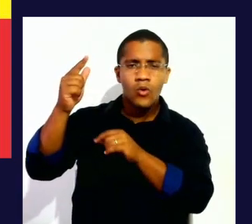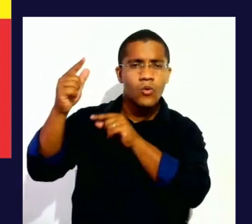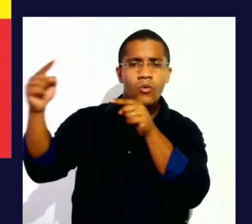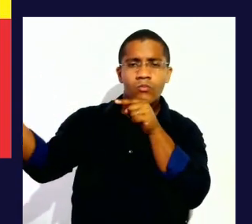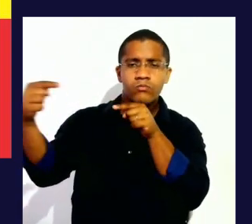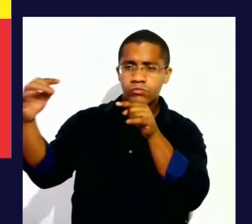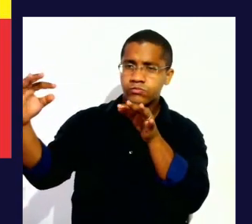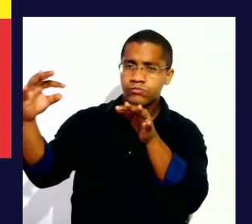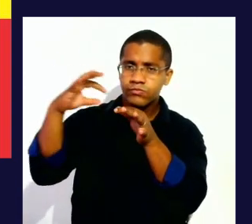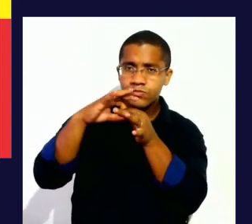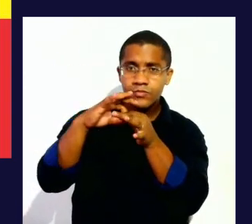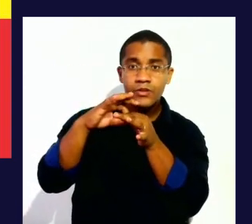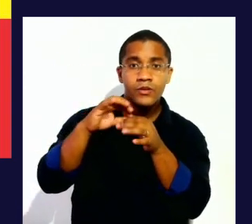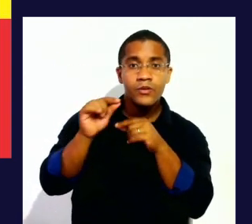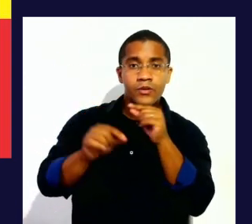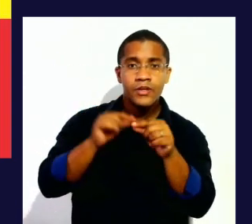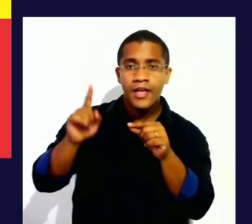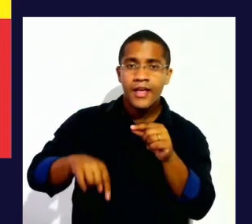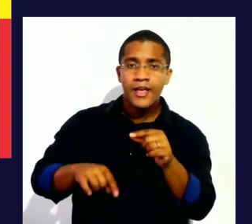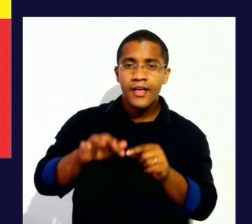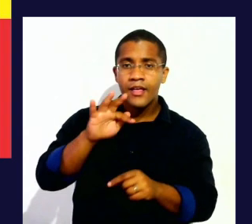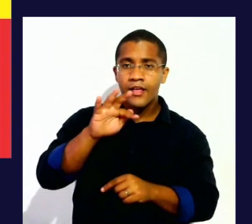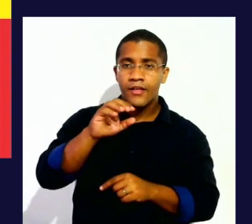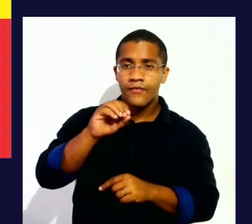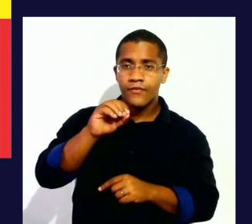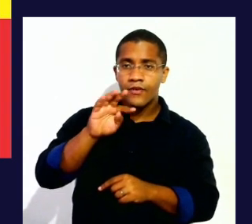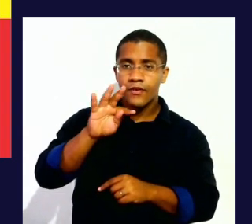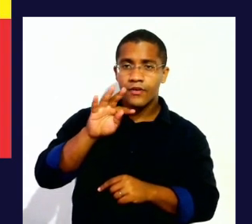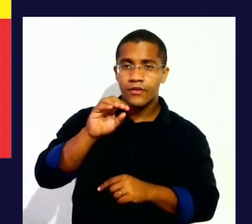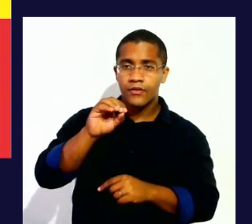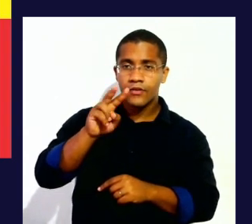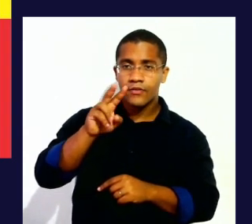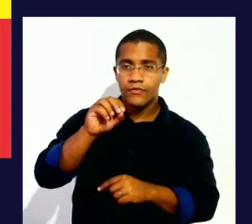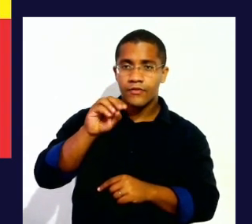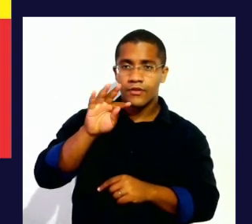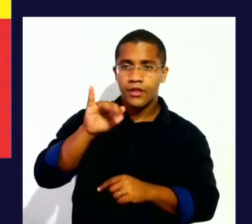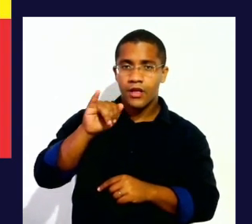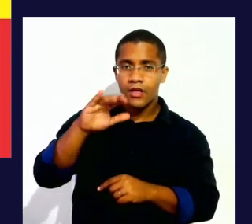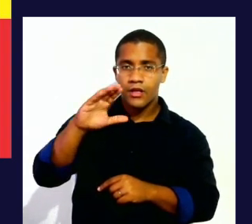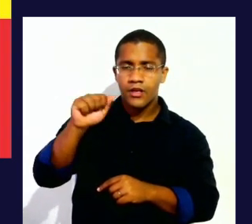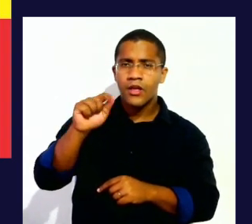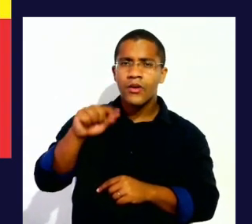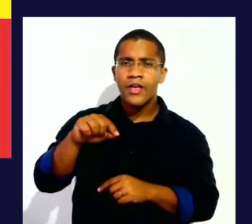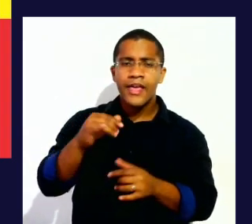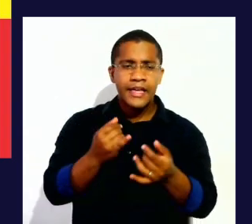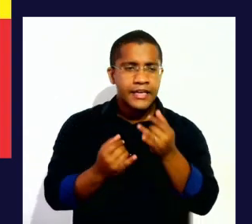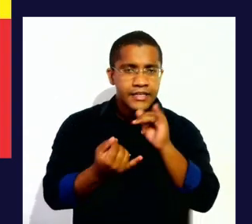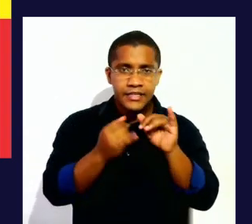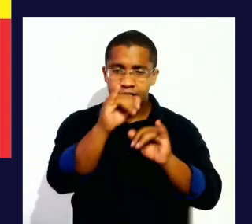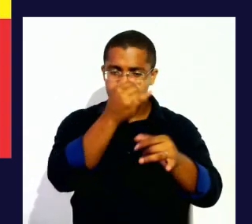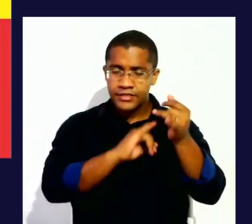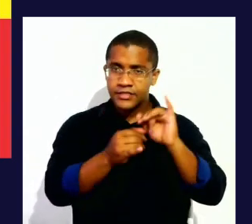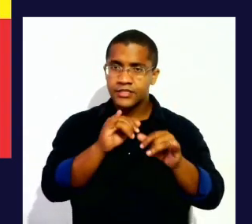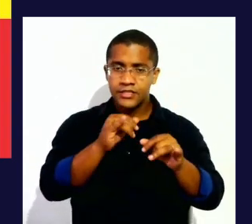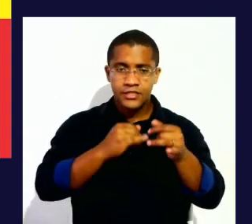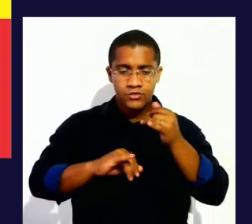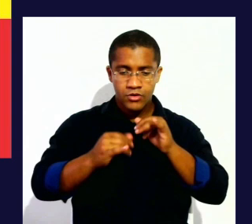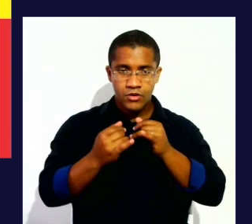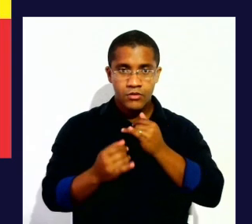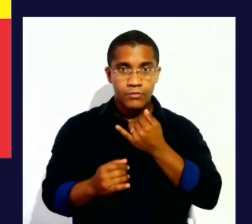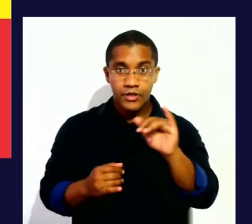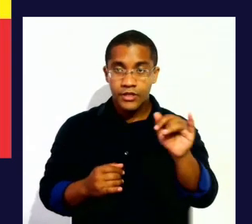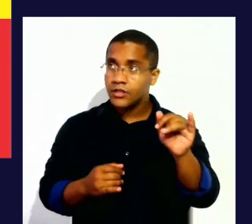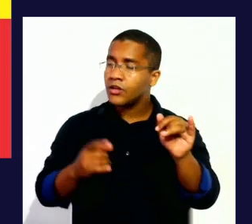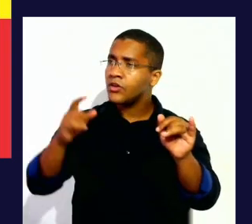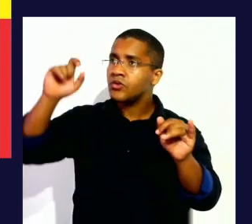ser associado à energia fotovoltaica, que é a geração de energia elétrica usando a luz do